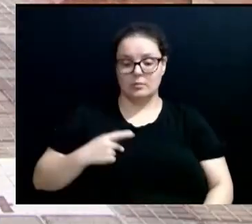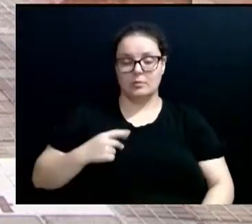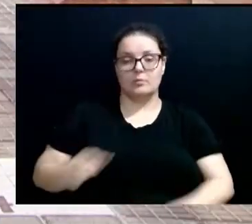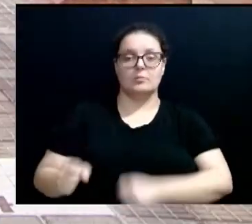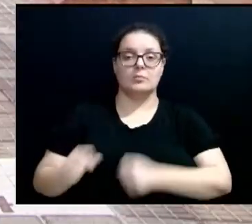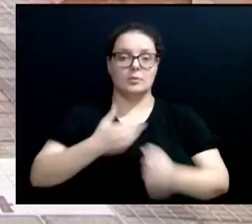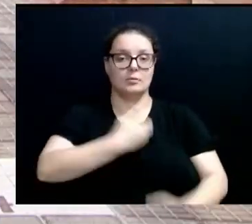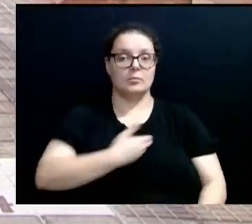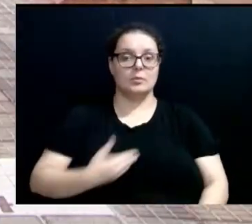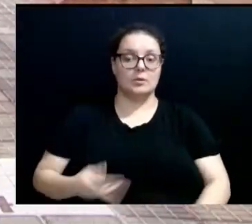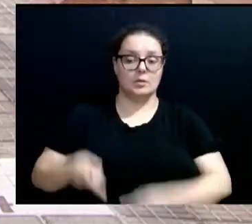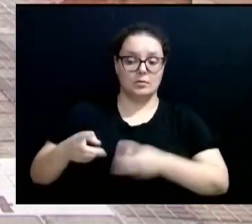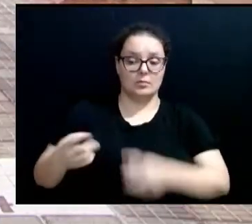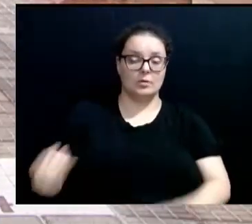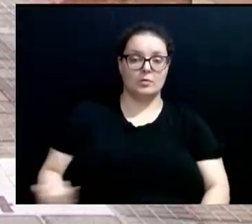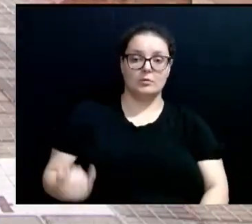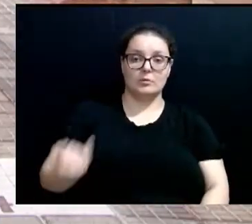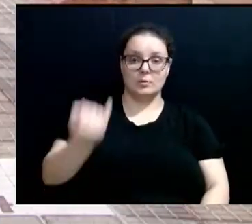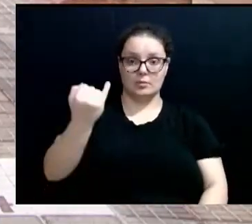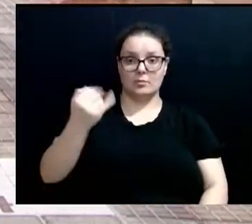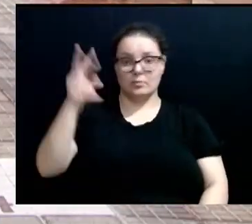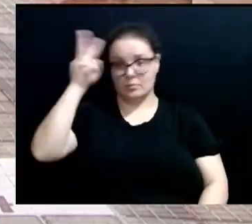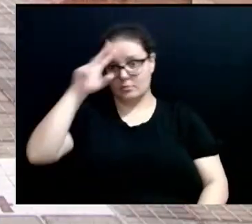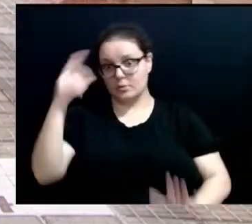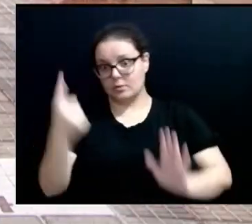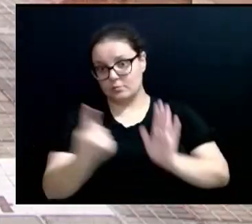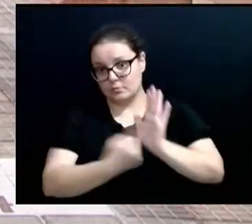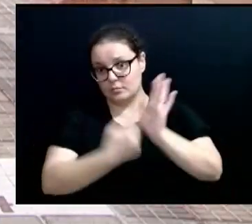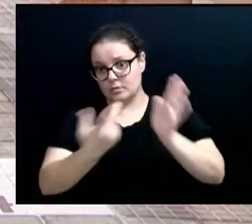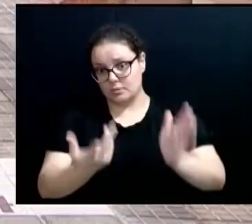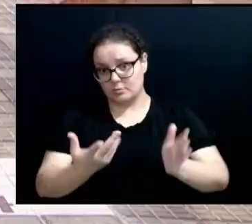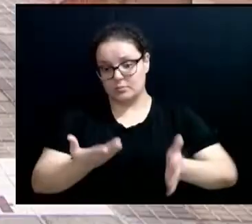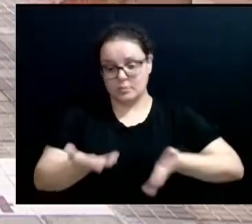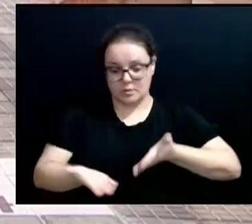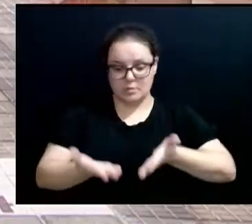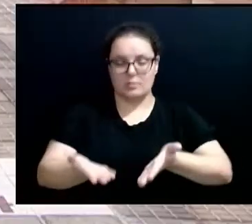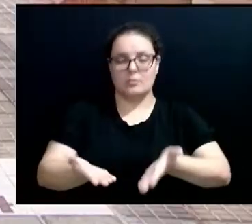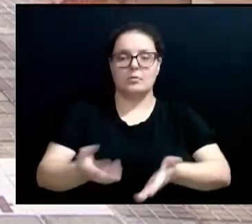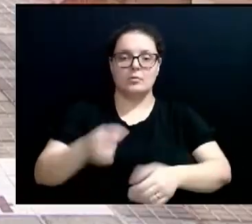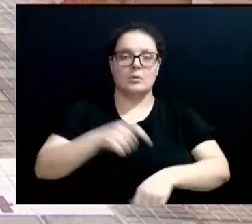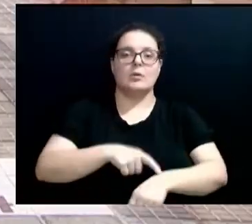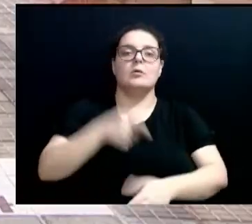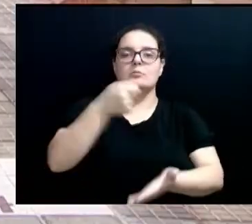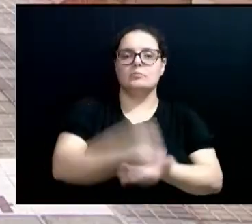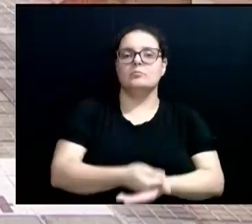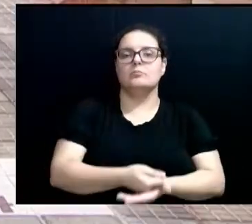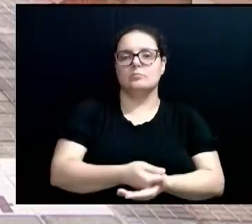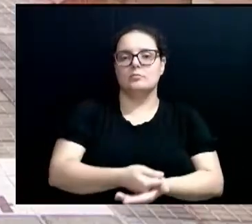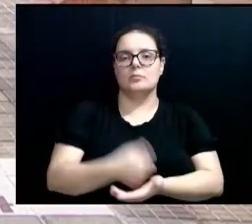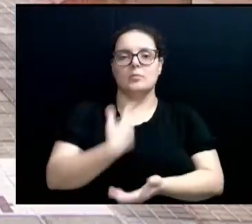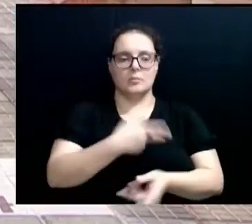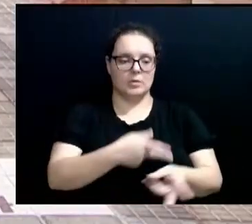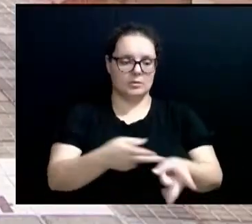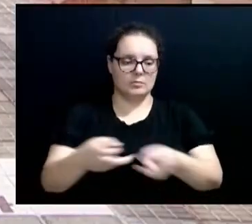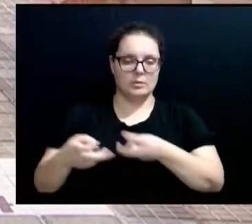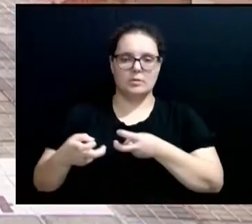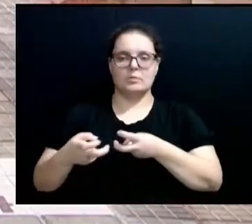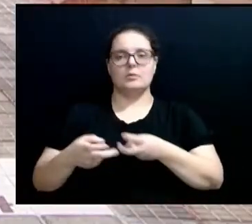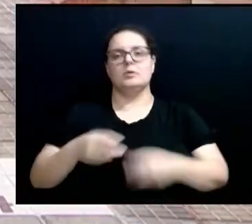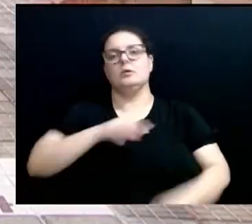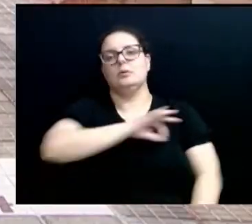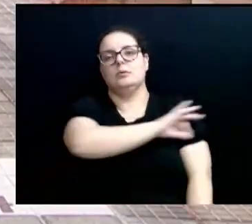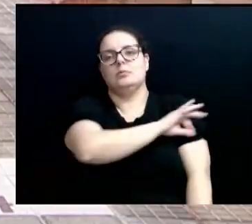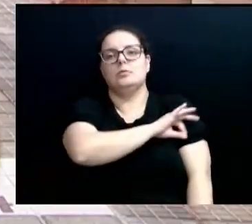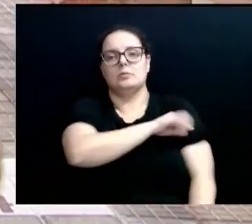importância desse patrimônio, a preservação é uma obrigação. A gente já percebe a prefeitura, inclusive a diretoria